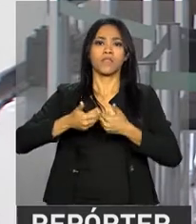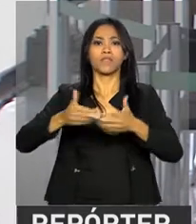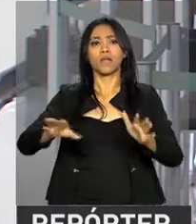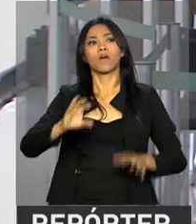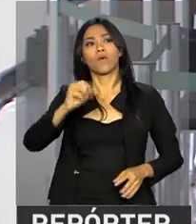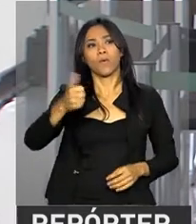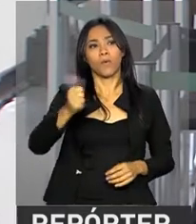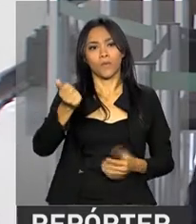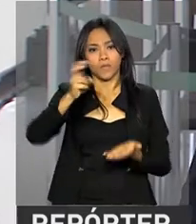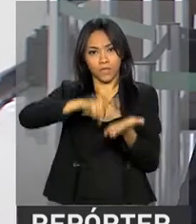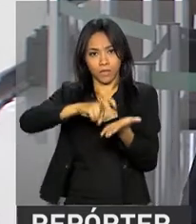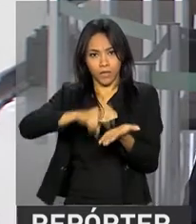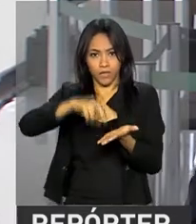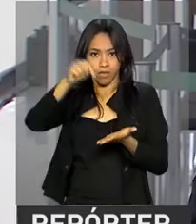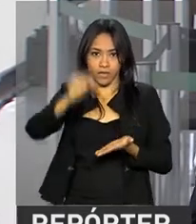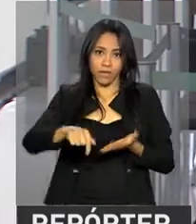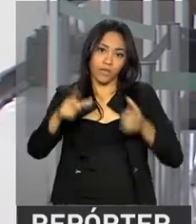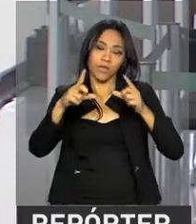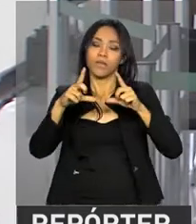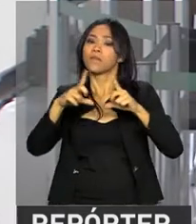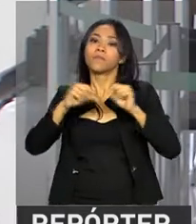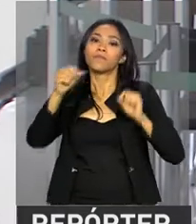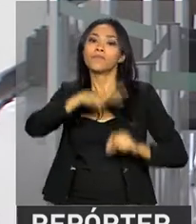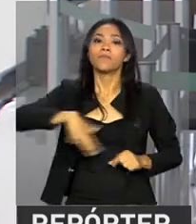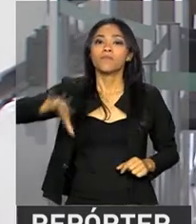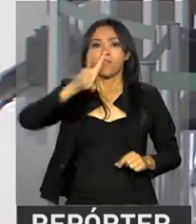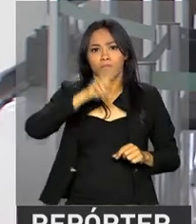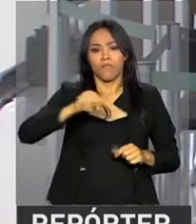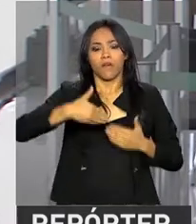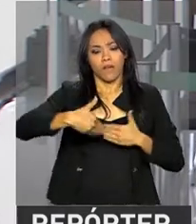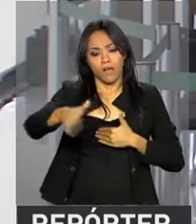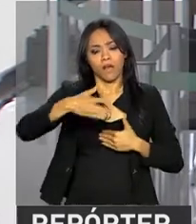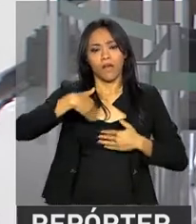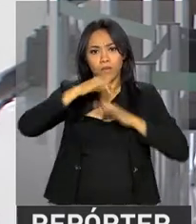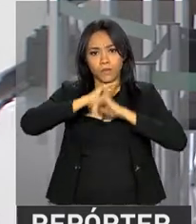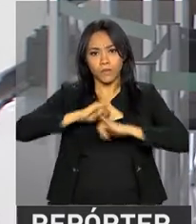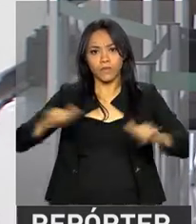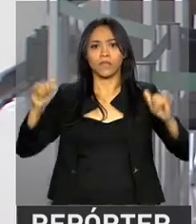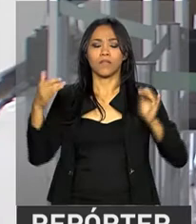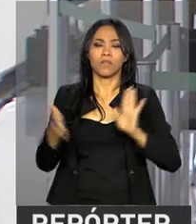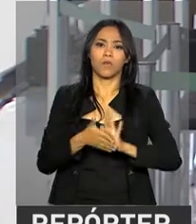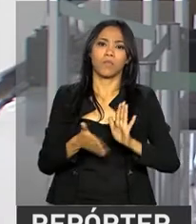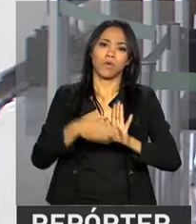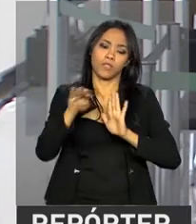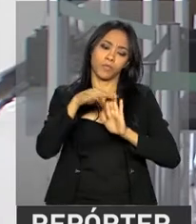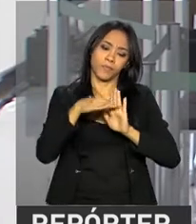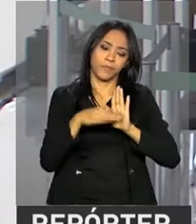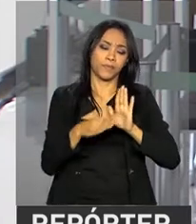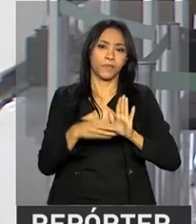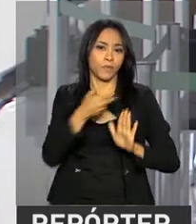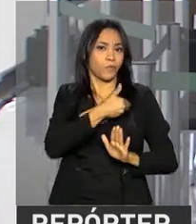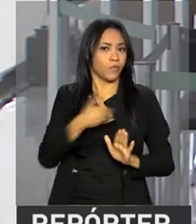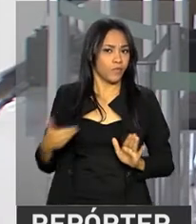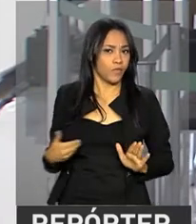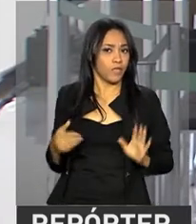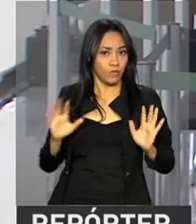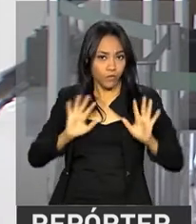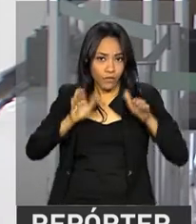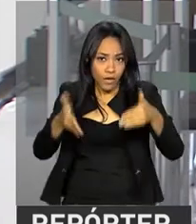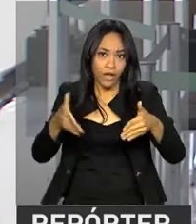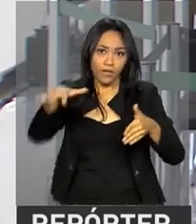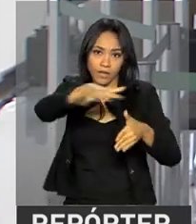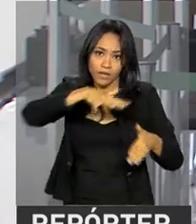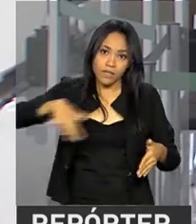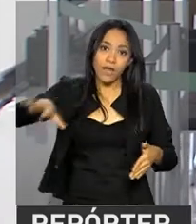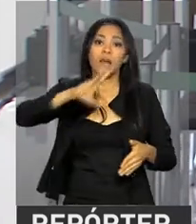aqui no palácio do planalto devem ser anunciadas medidas de apoio do governo pra esse setor e aí tudo vai ser transmitido ao